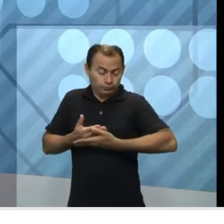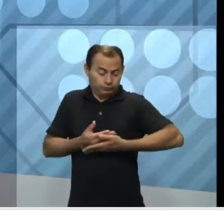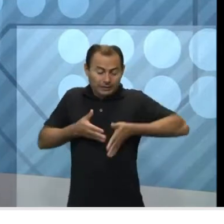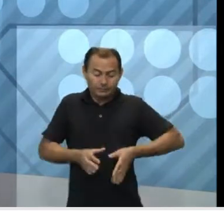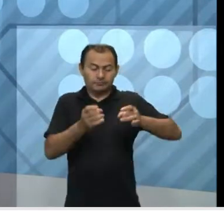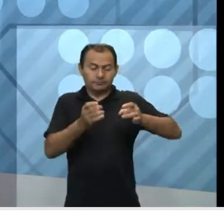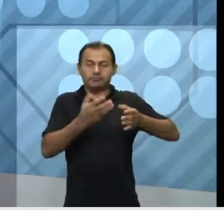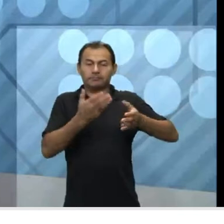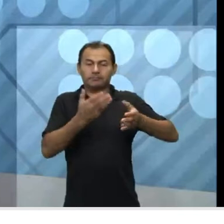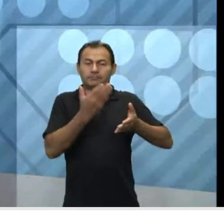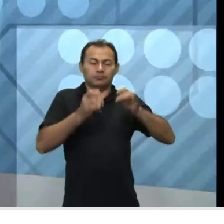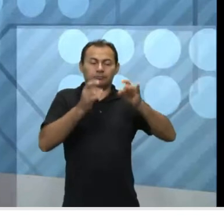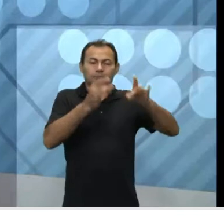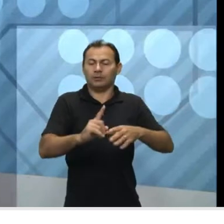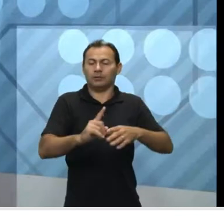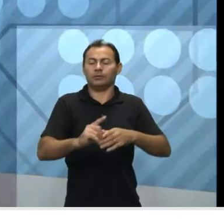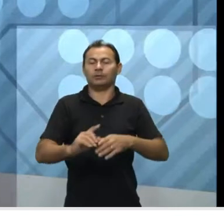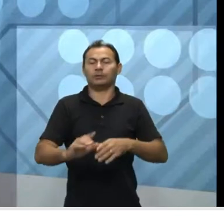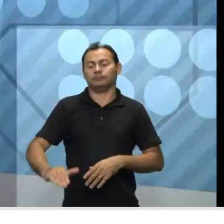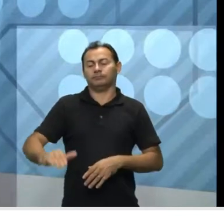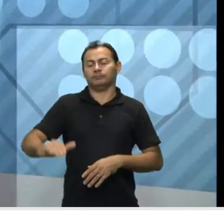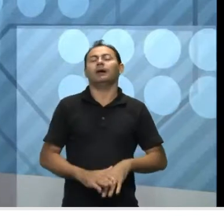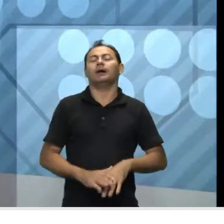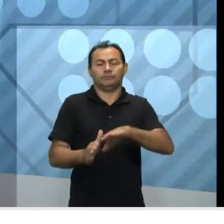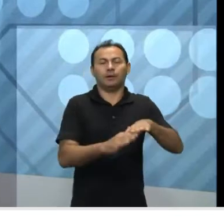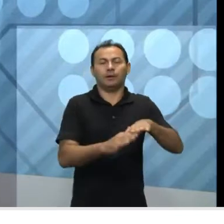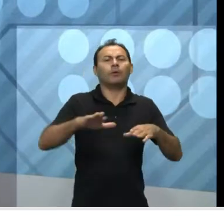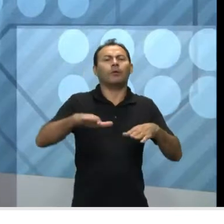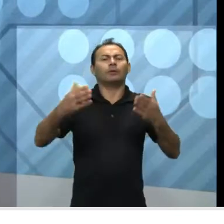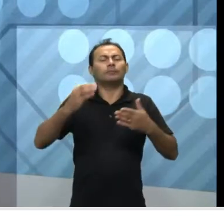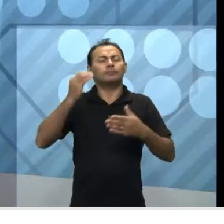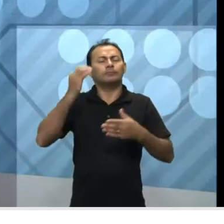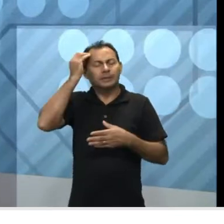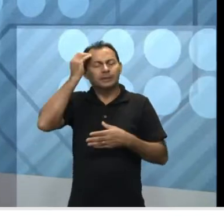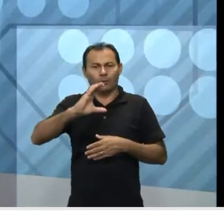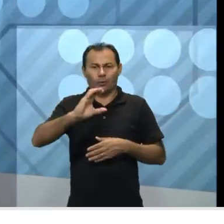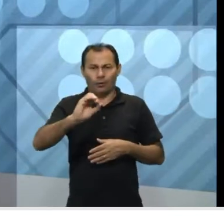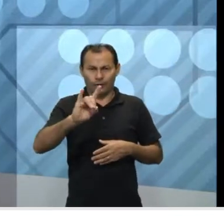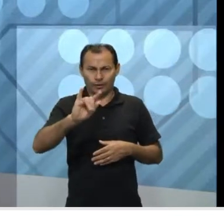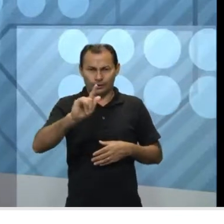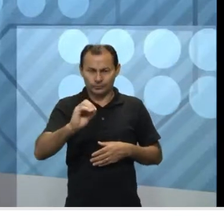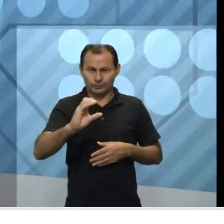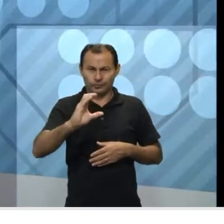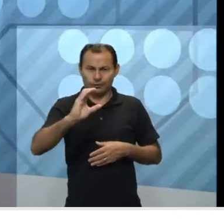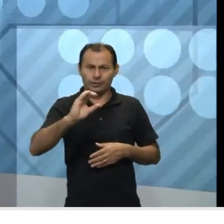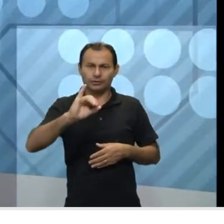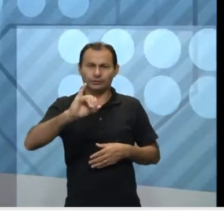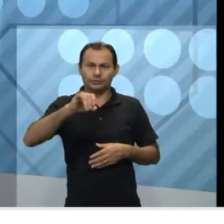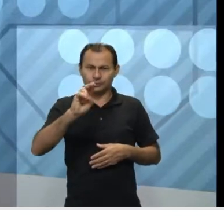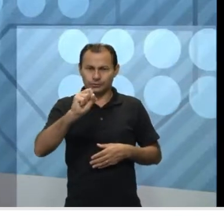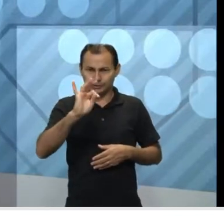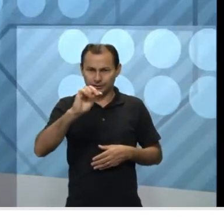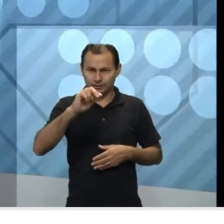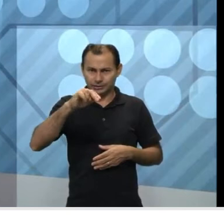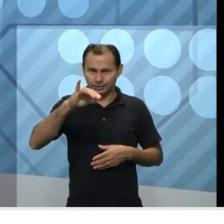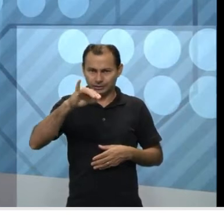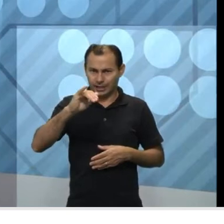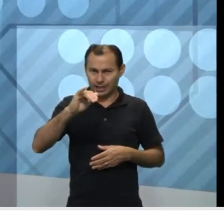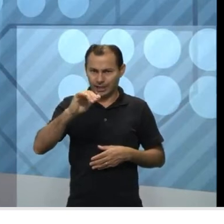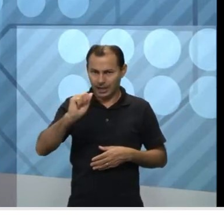no Código Justiniano, que dava direito aos surdos, caso eles quisessem casar-se, né, caso eles quisessem